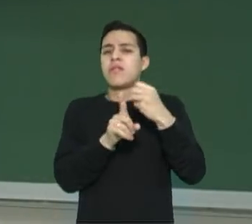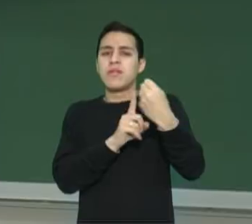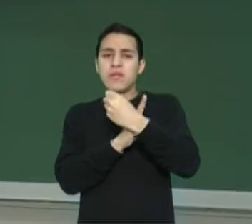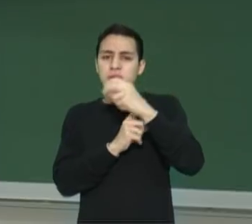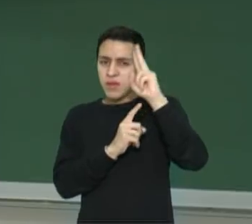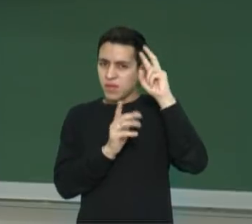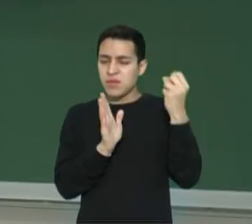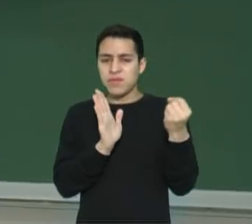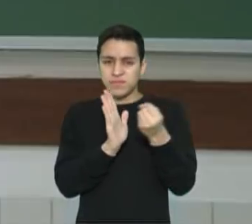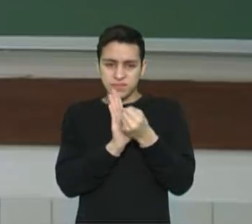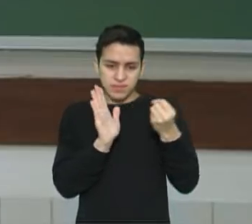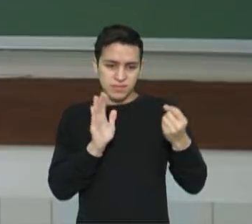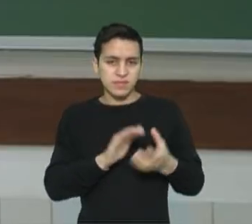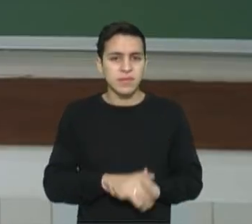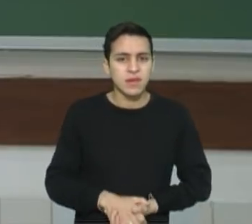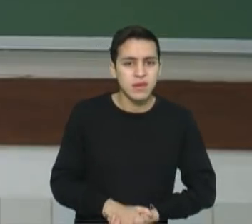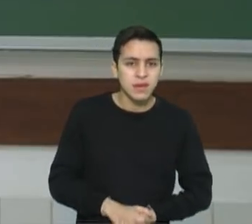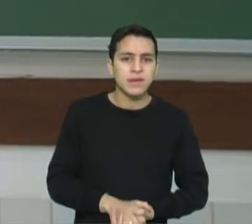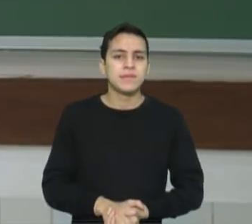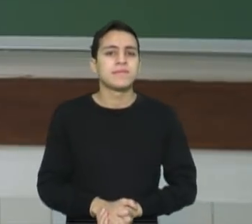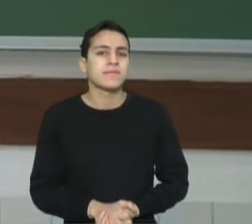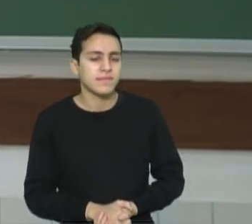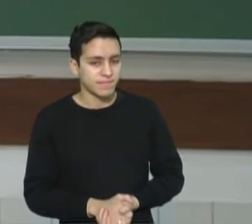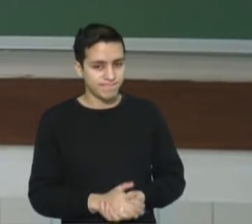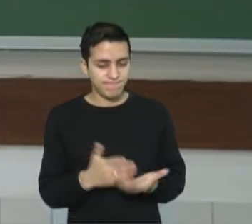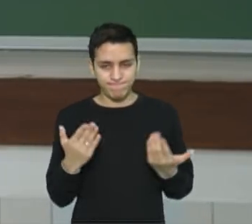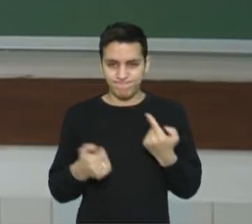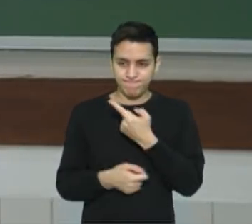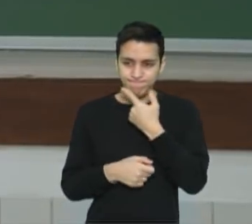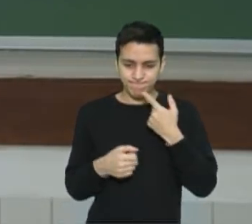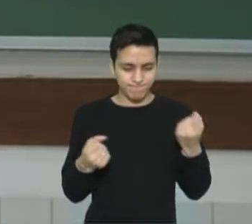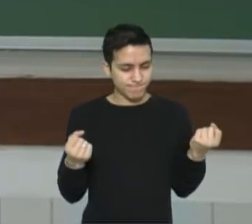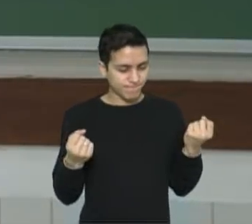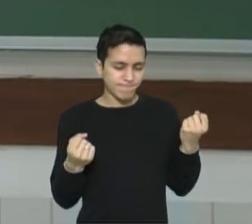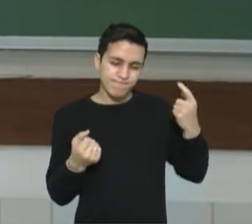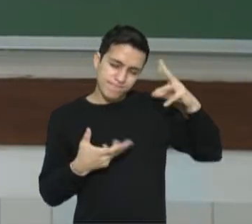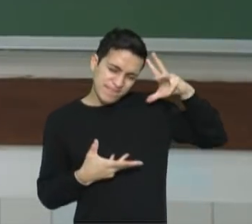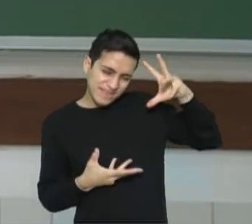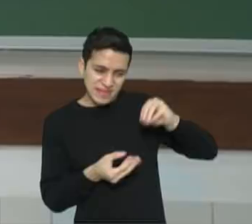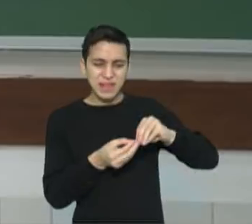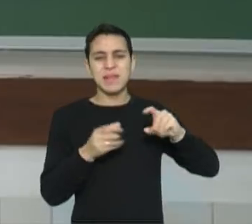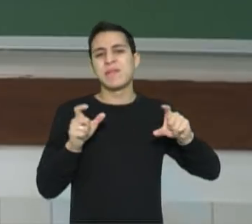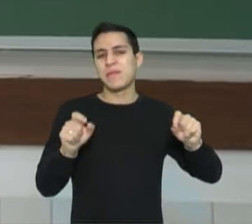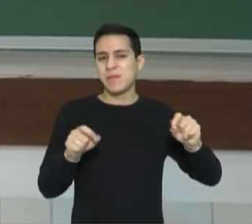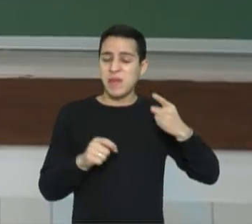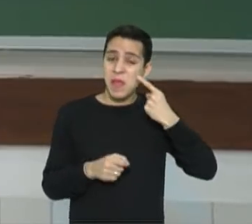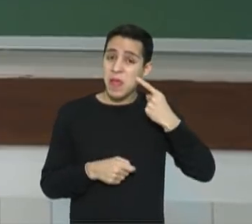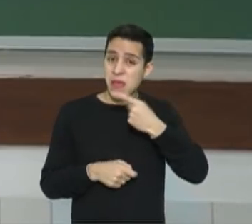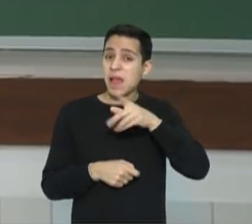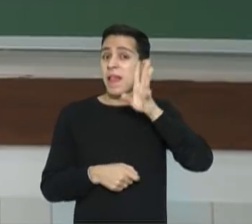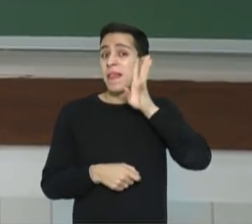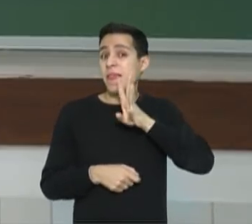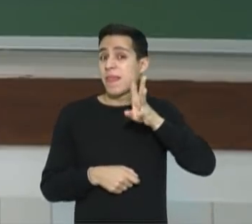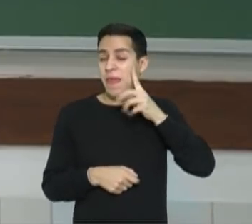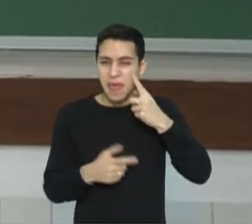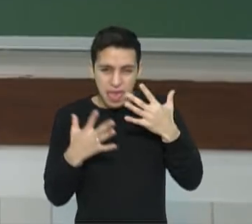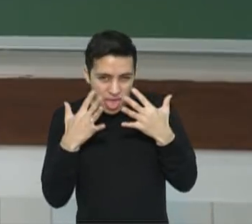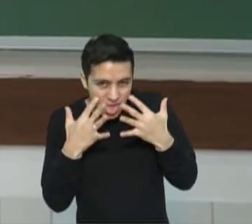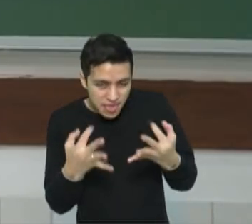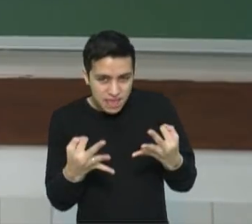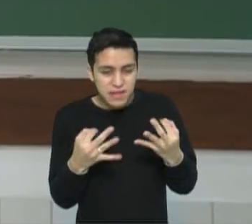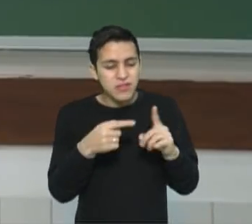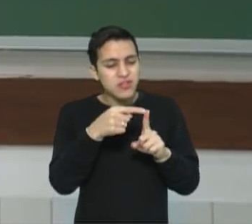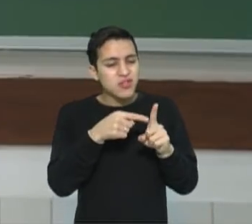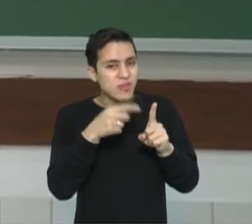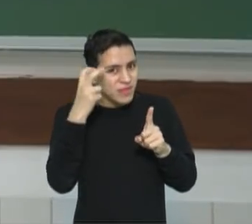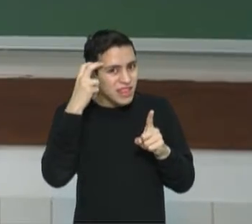histórico, né? Vamos lá. O que que o Gardner concluiu então? Olha que bacana, e agora preste atenção, são os tipos